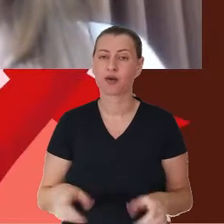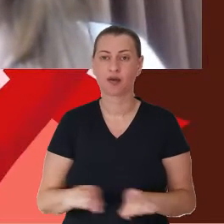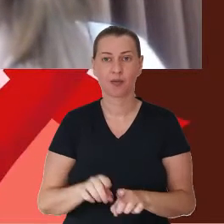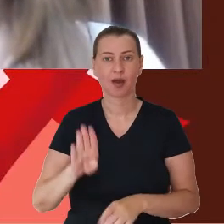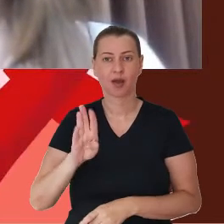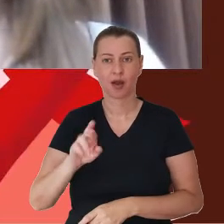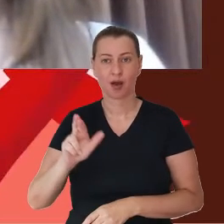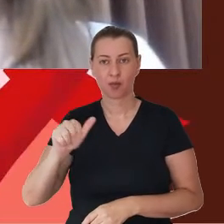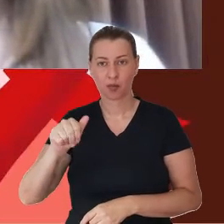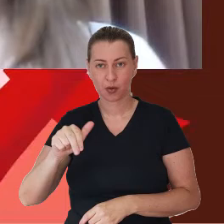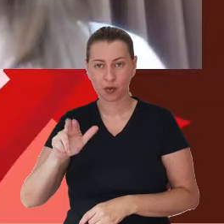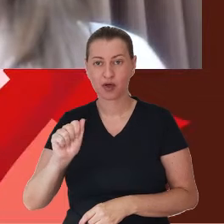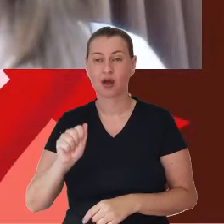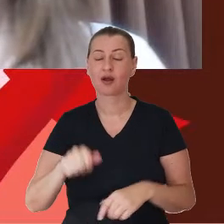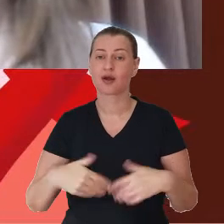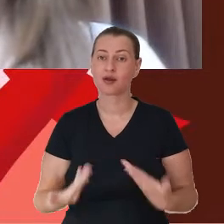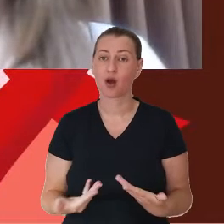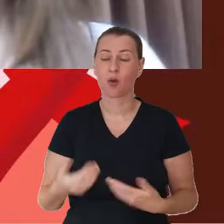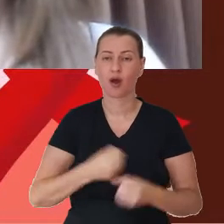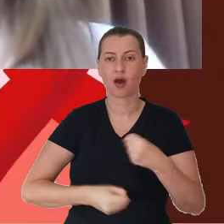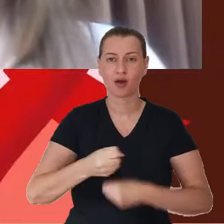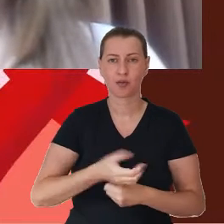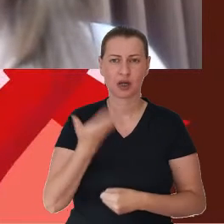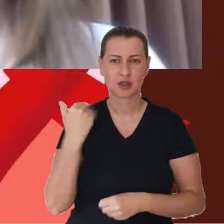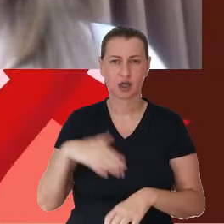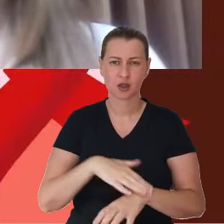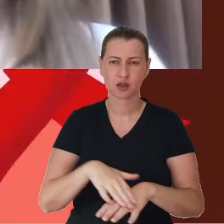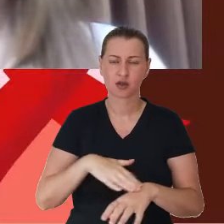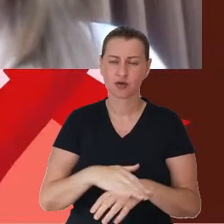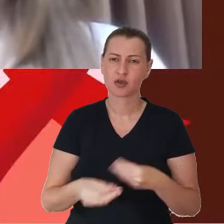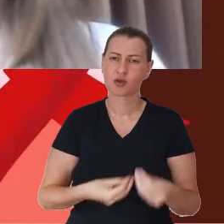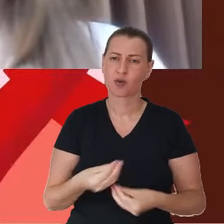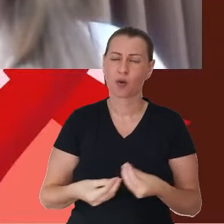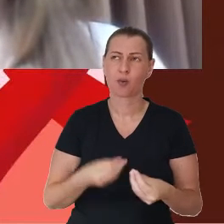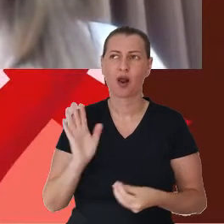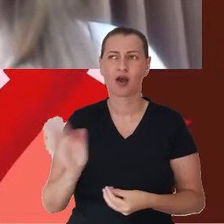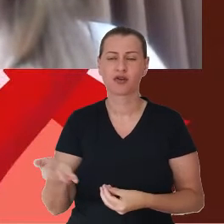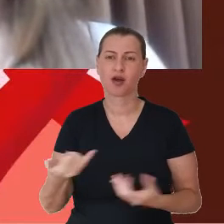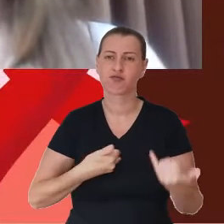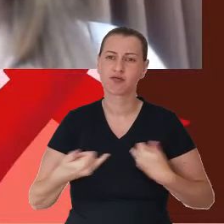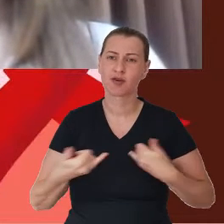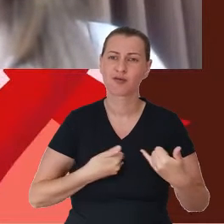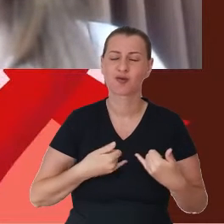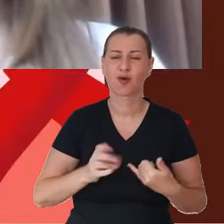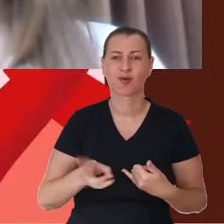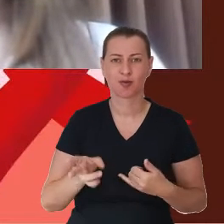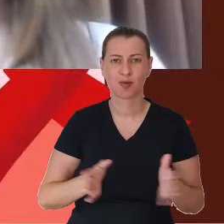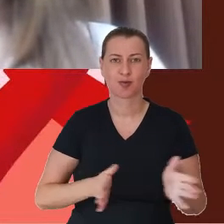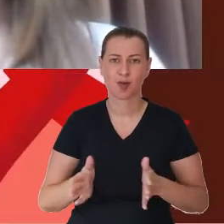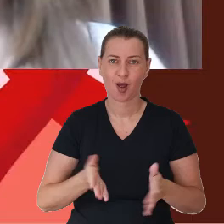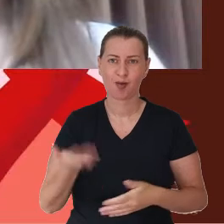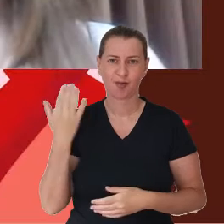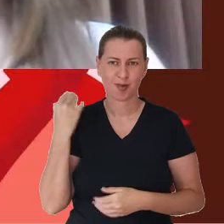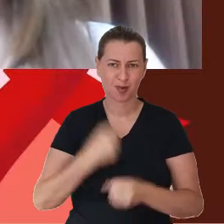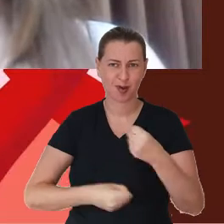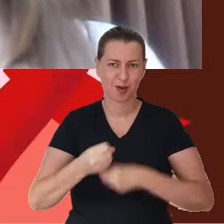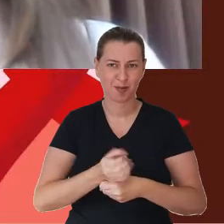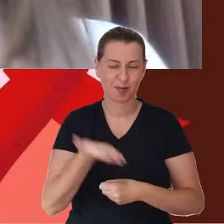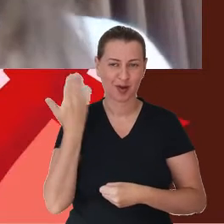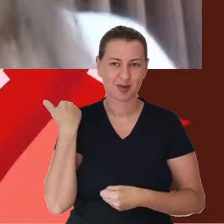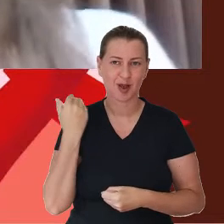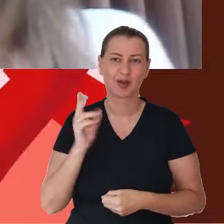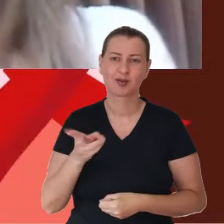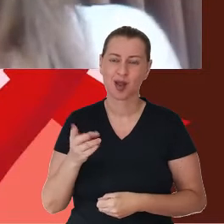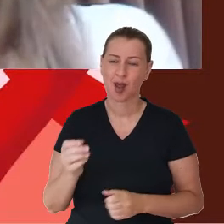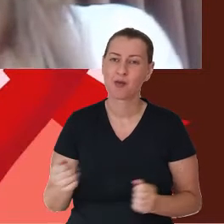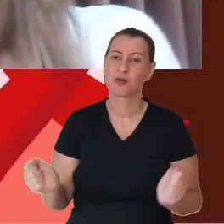passado, a gente já conversou, ela veio também fazer uma fala nessa mesma época para a gente. Então, a gente tem explorado bastante a Bruna, né?